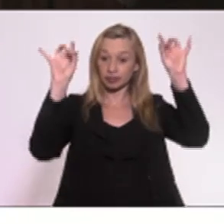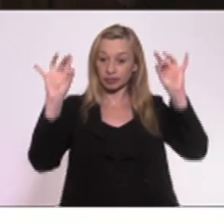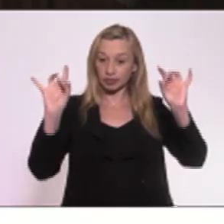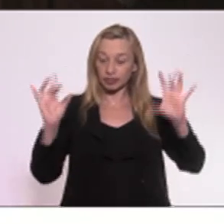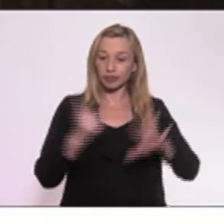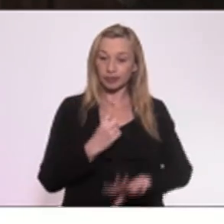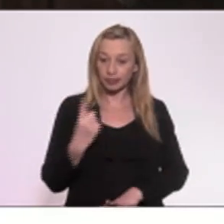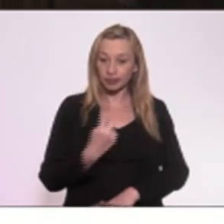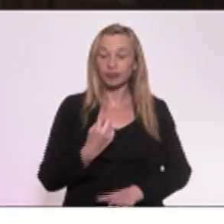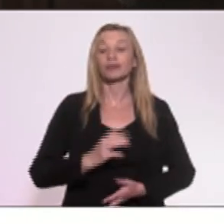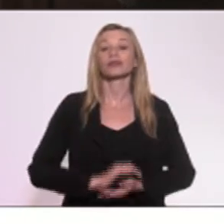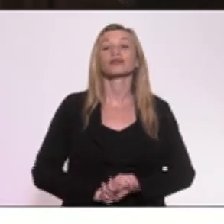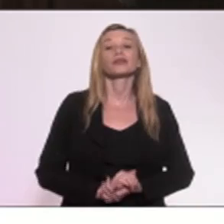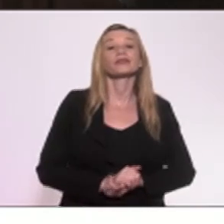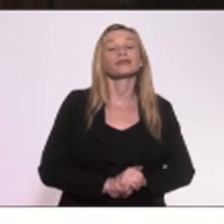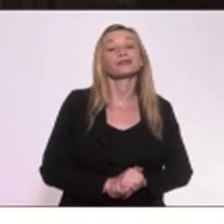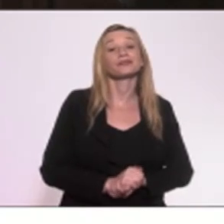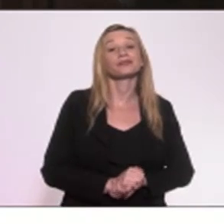carrega.